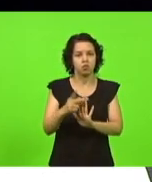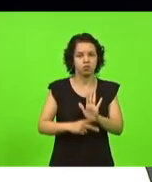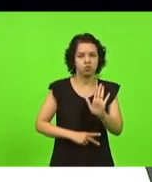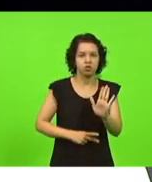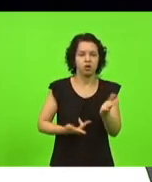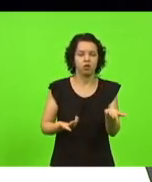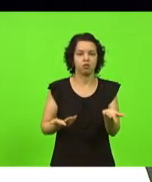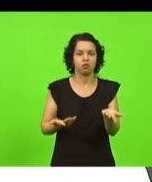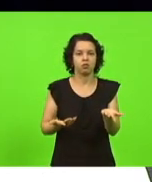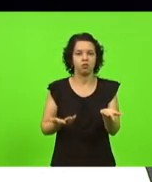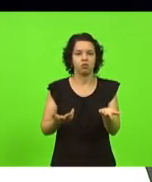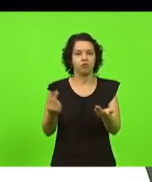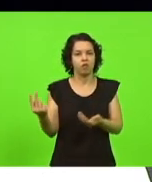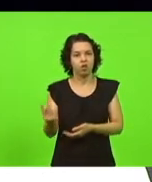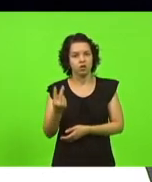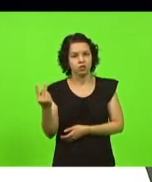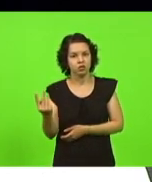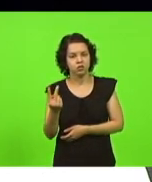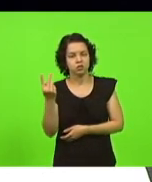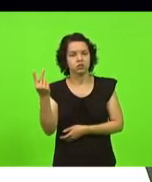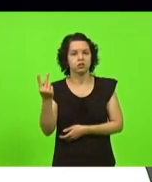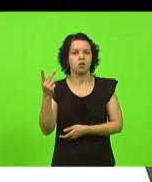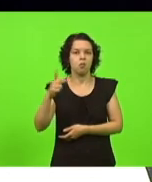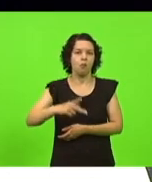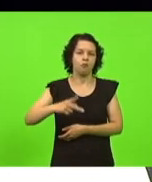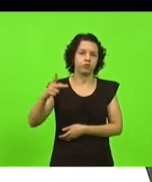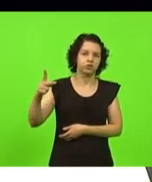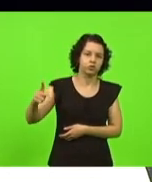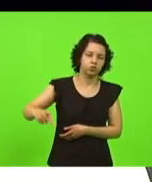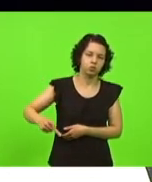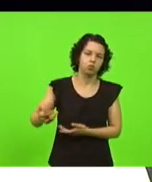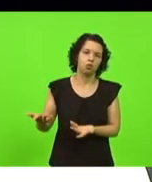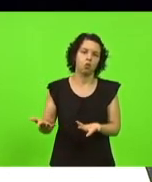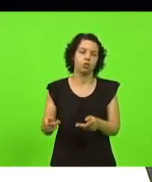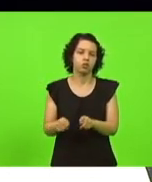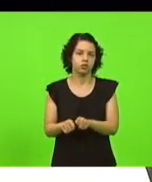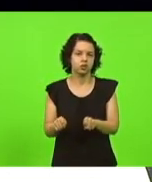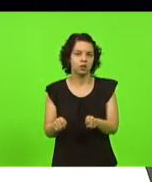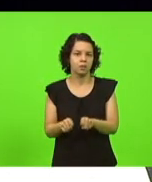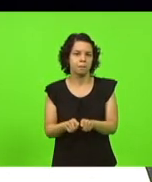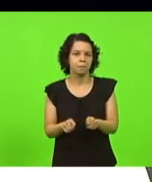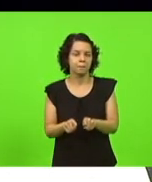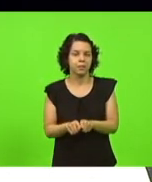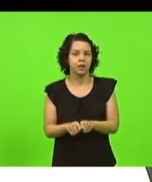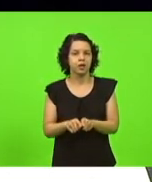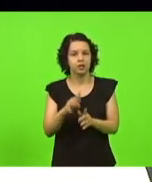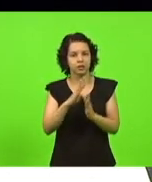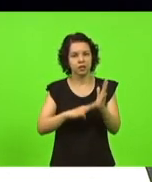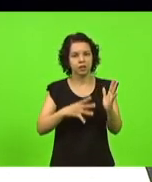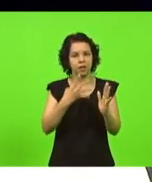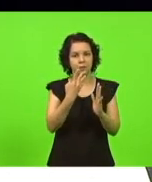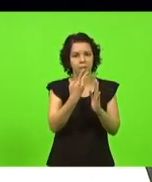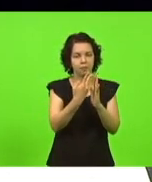valorização do magistério e de descompactação da tabela.